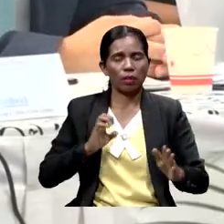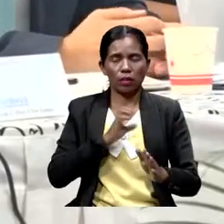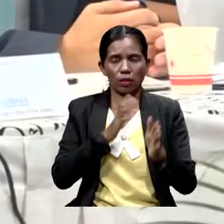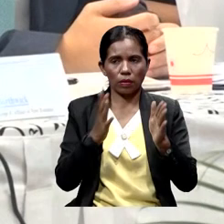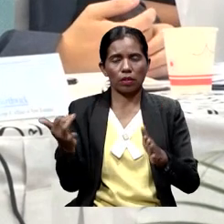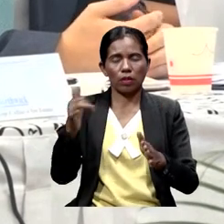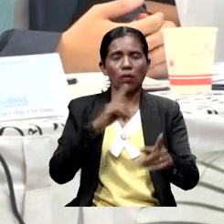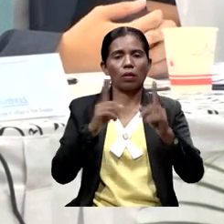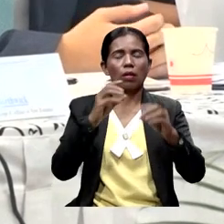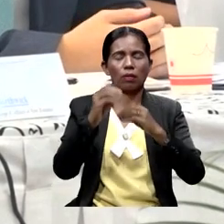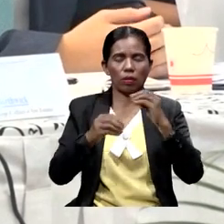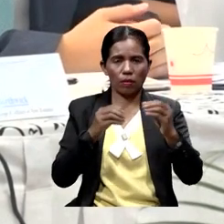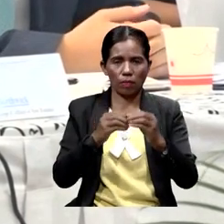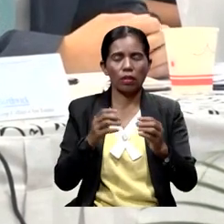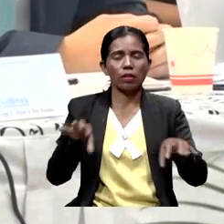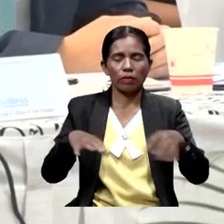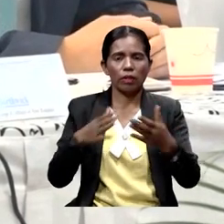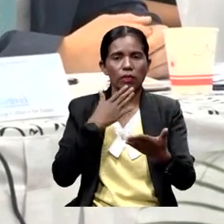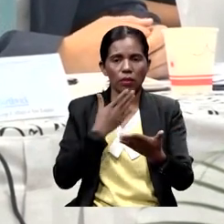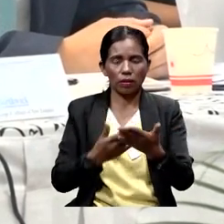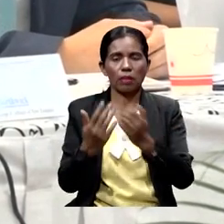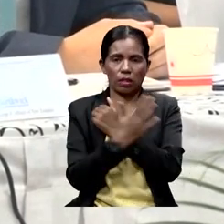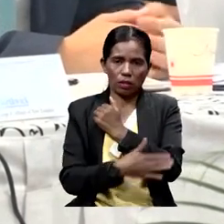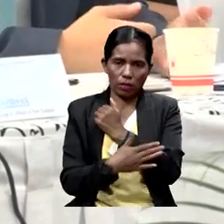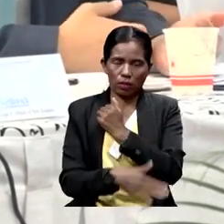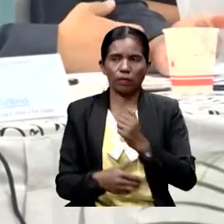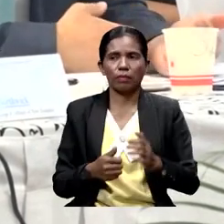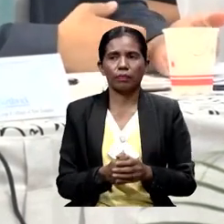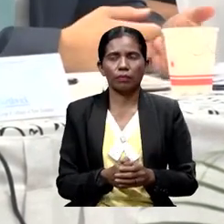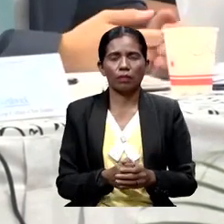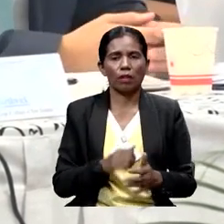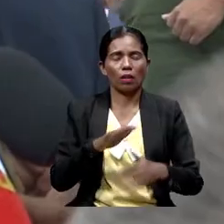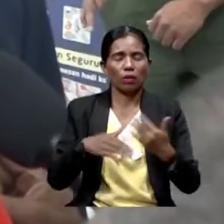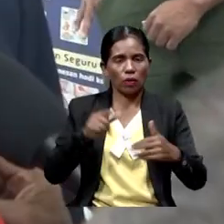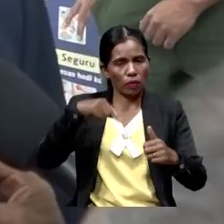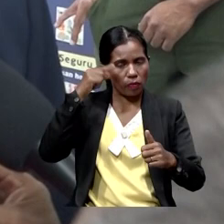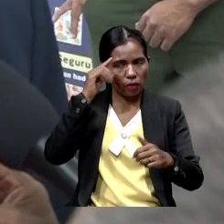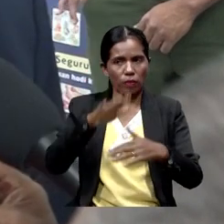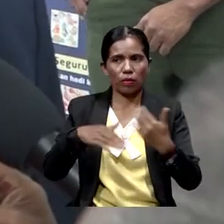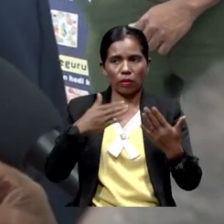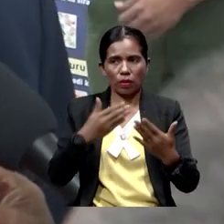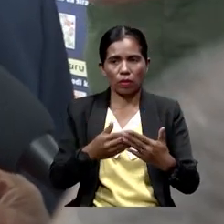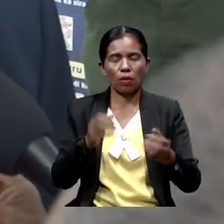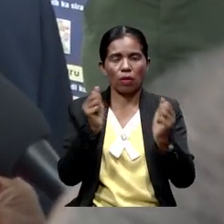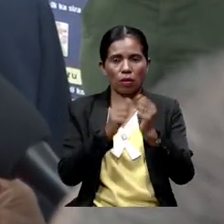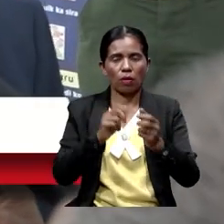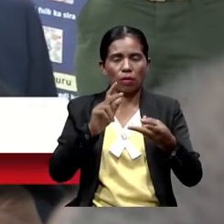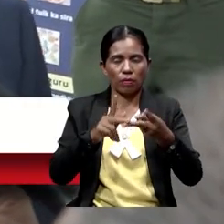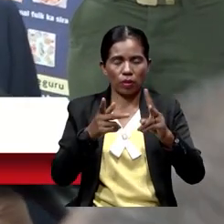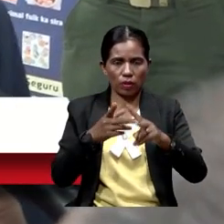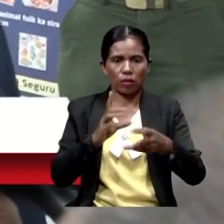a bem-estar povo na nação. Mecanismos a todo o governo e instituições a todo o governo União. O parceiro de